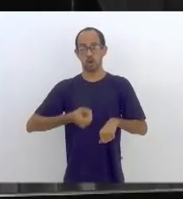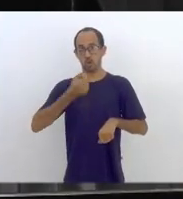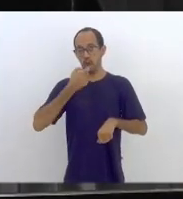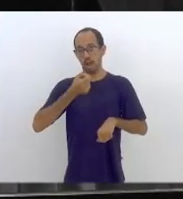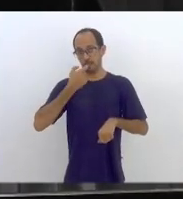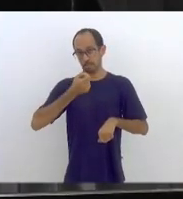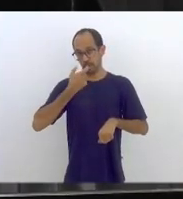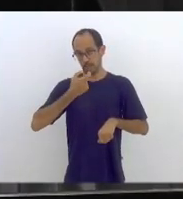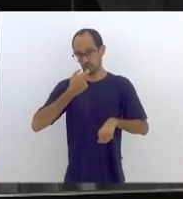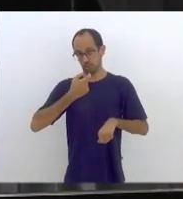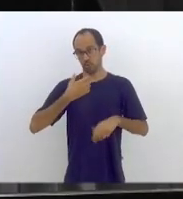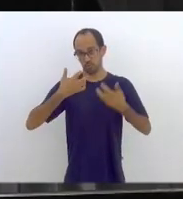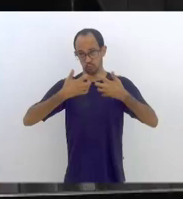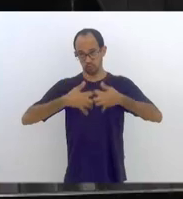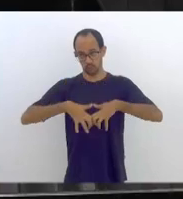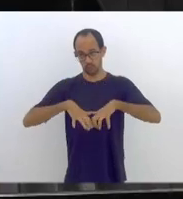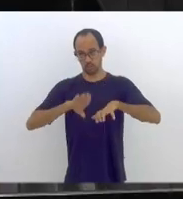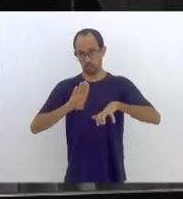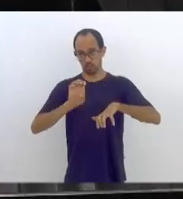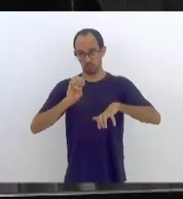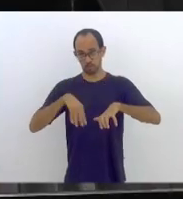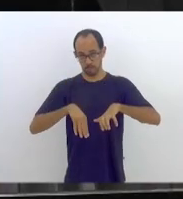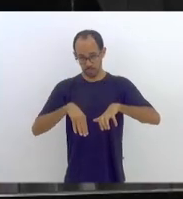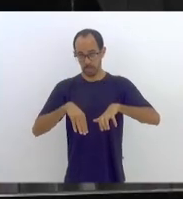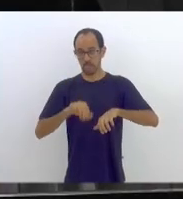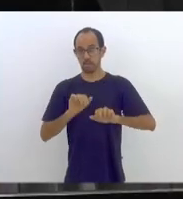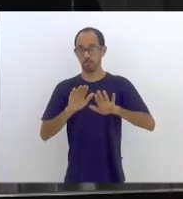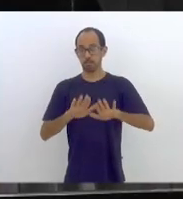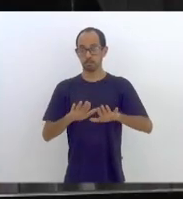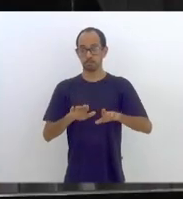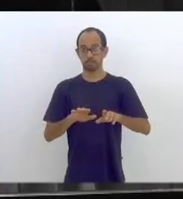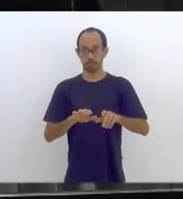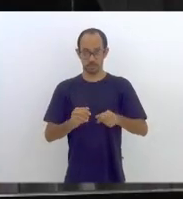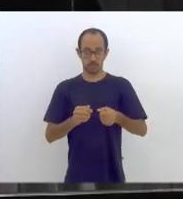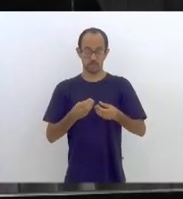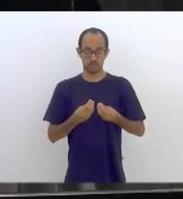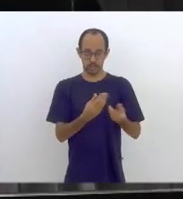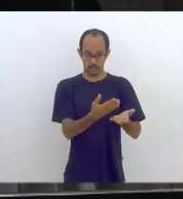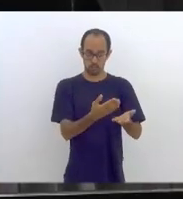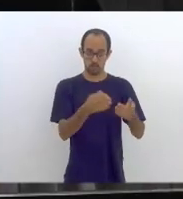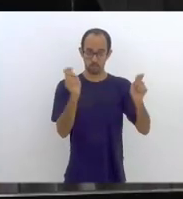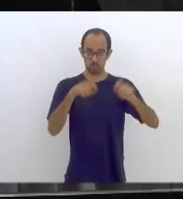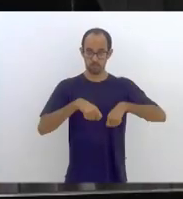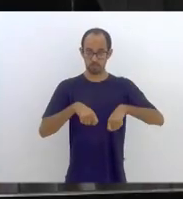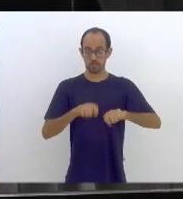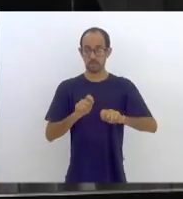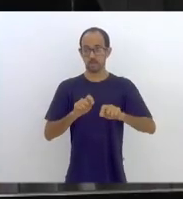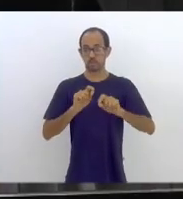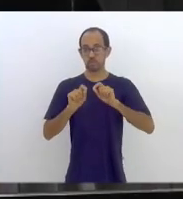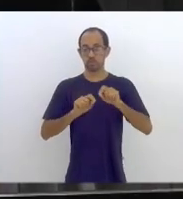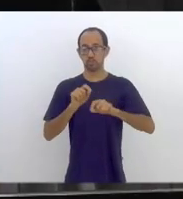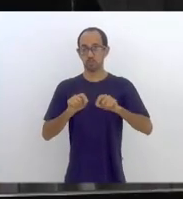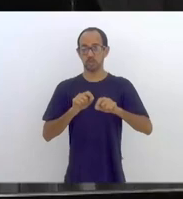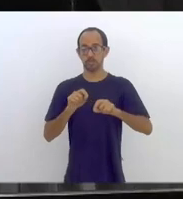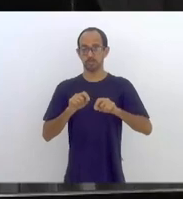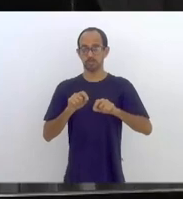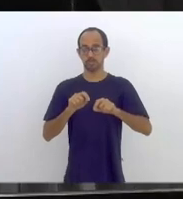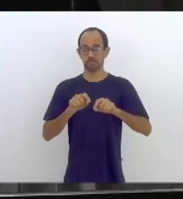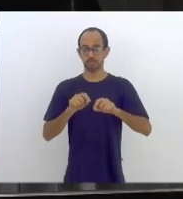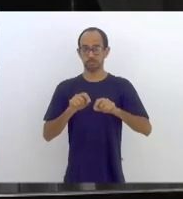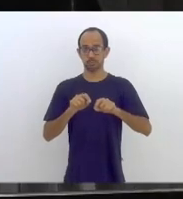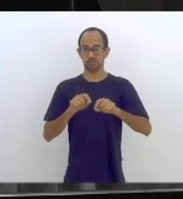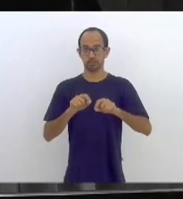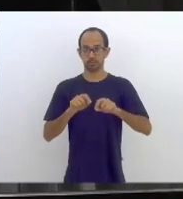retrovirais funcionando de maneira concreta e trazendo aí a possibilidade desse